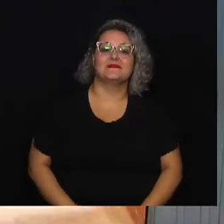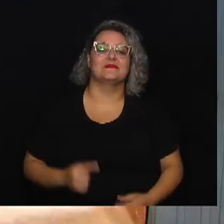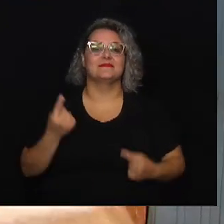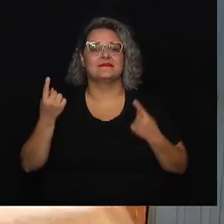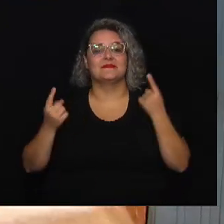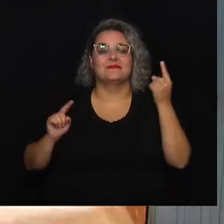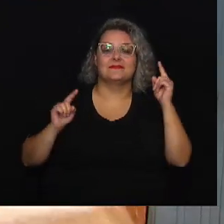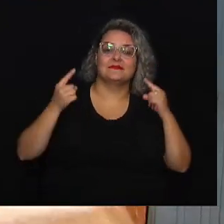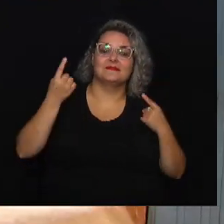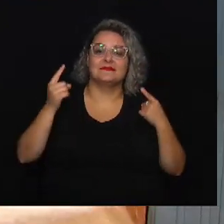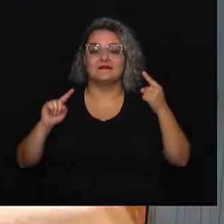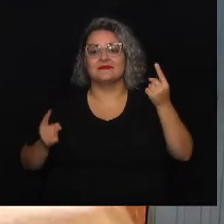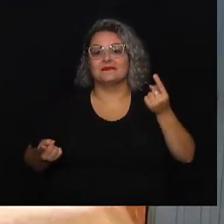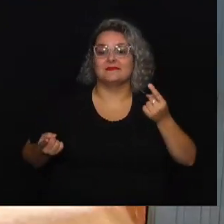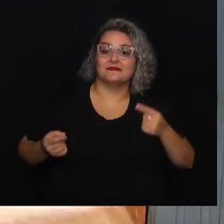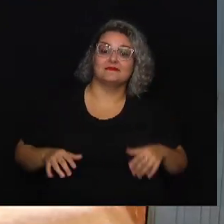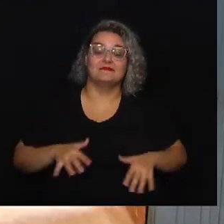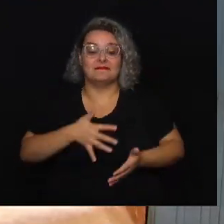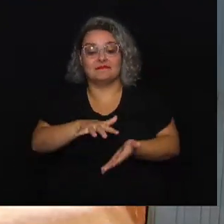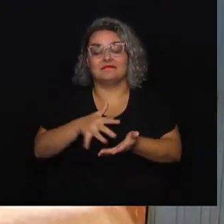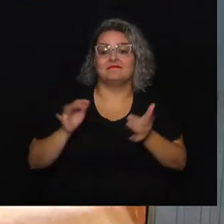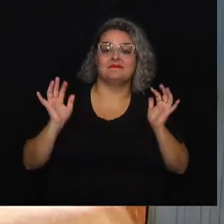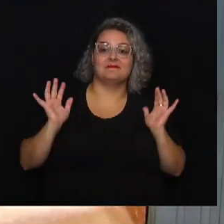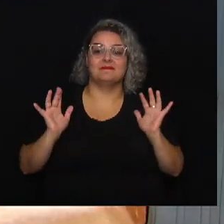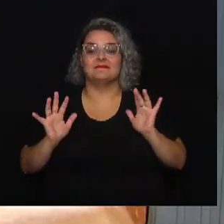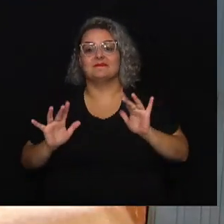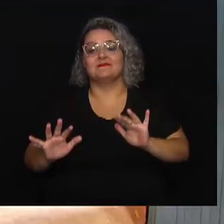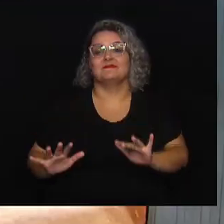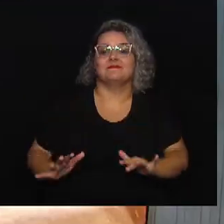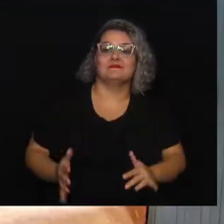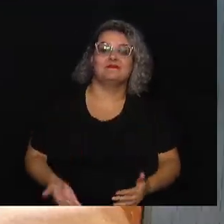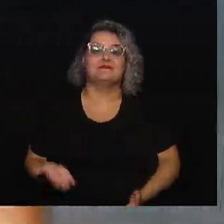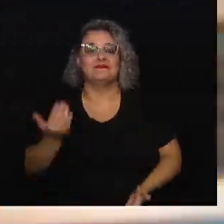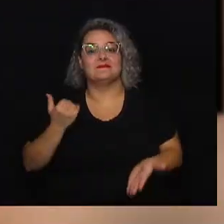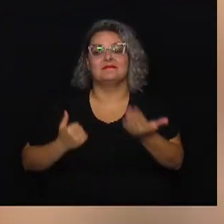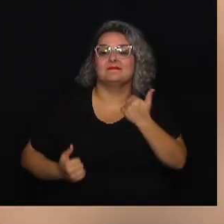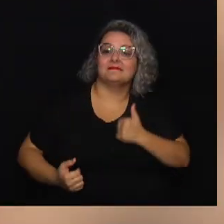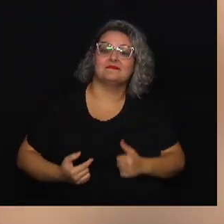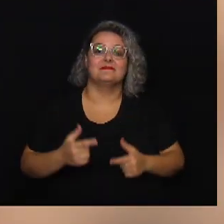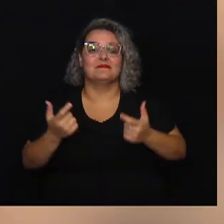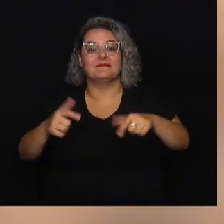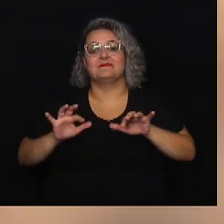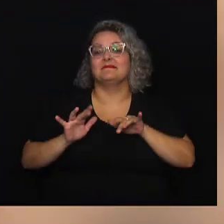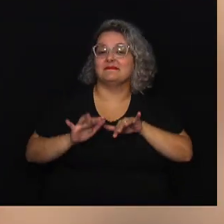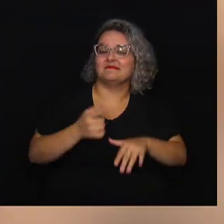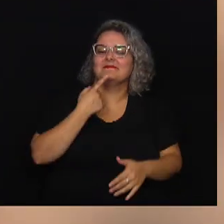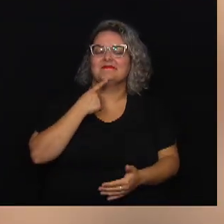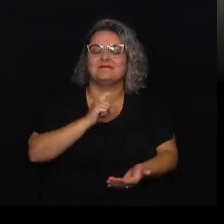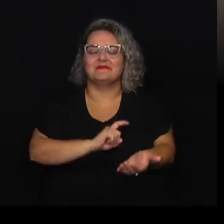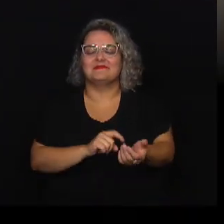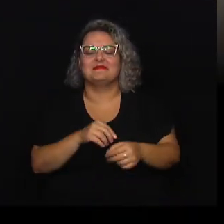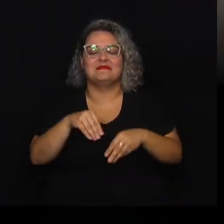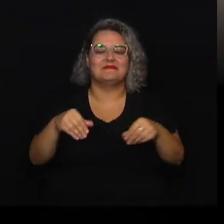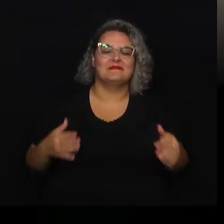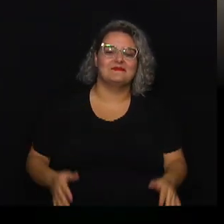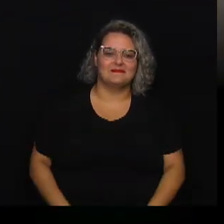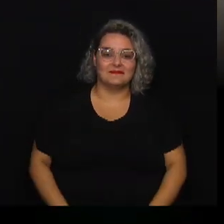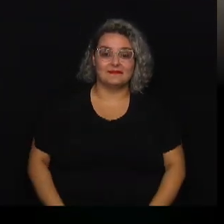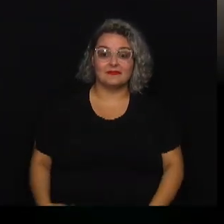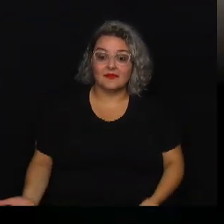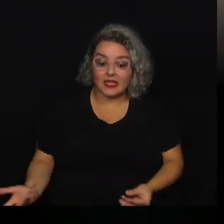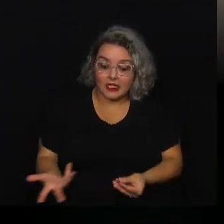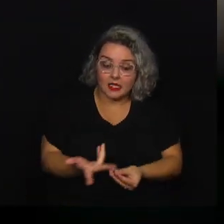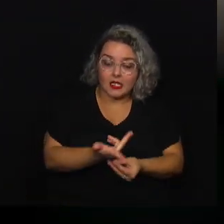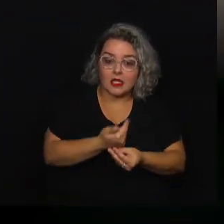samba incendeia, a minha vila é nem sangue nem areia. Que a arte ela faz parte da cesta